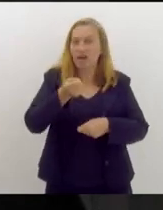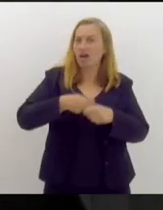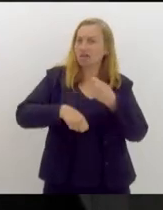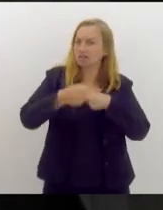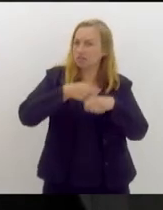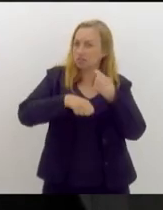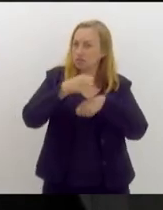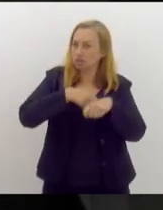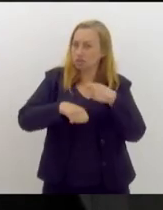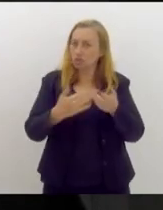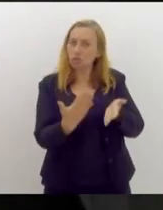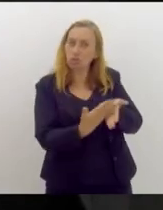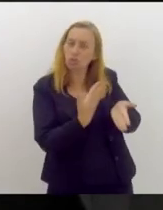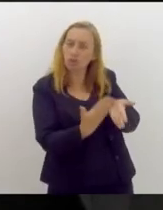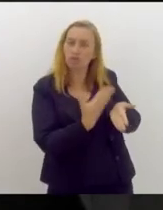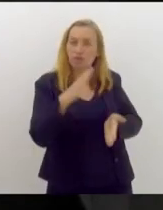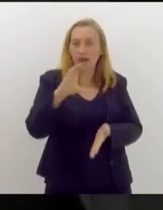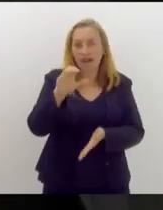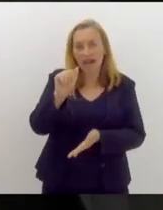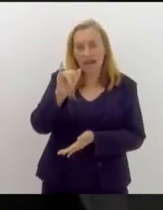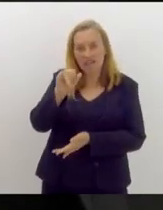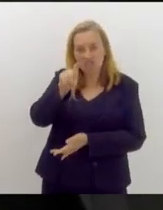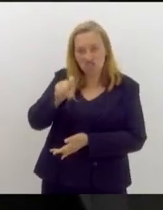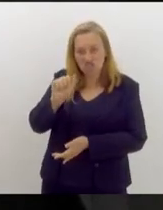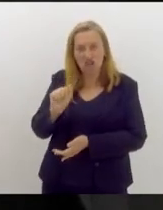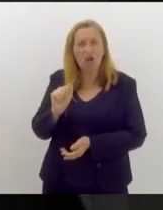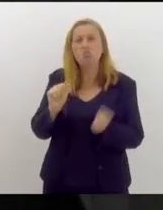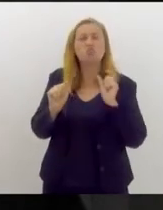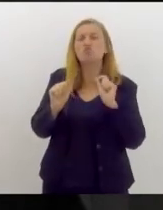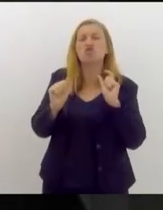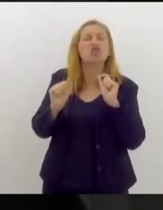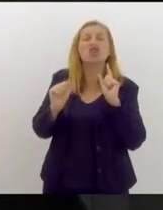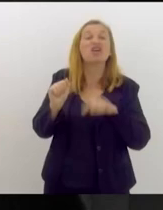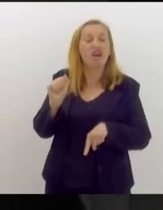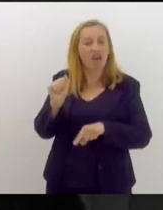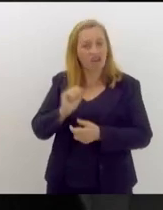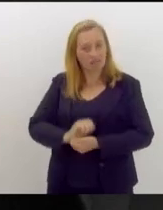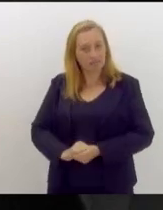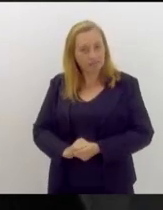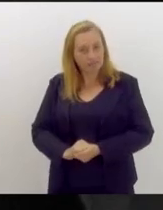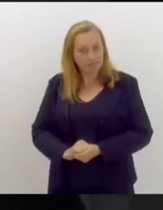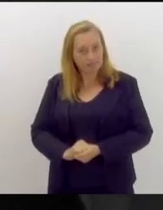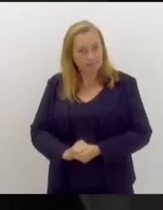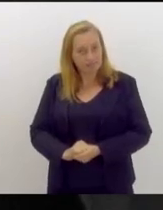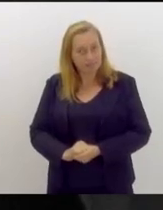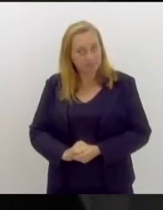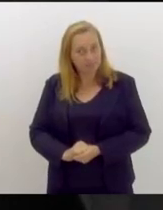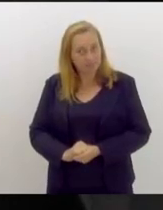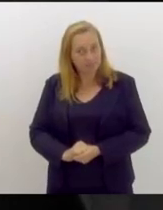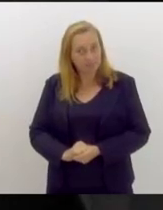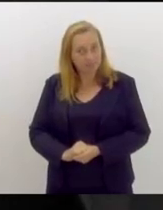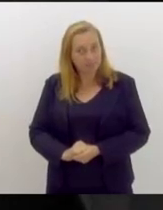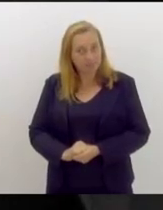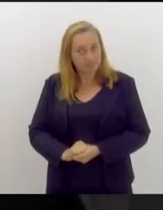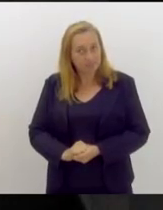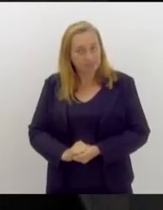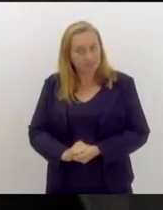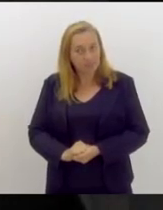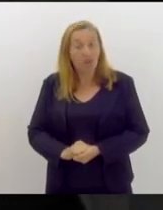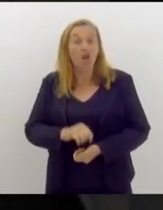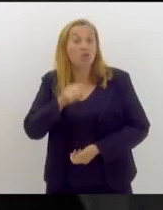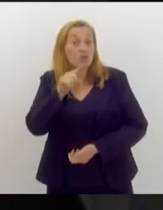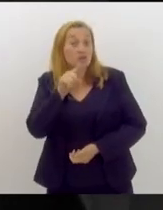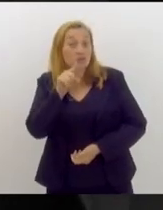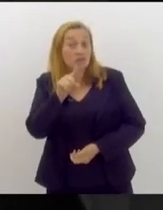o livro caixa o que que é um livro caixa de contabilidade é aquilo que você